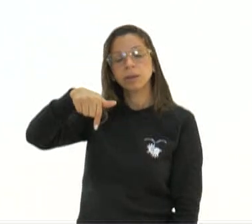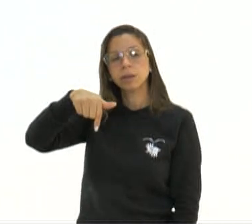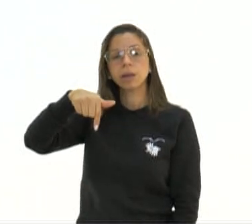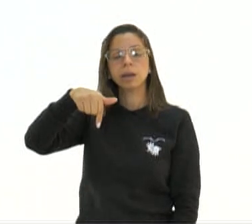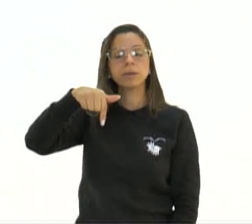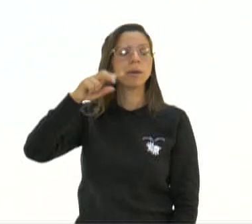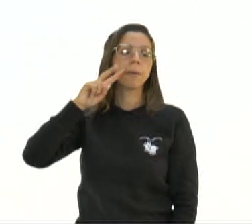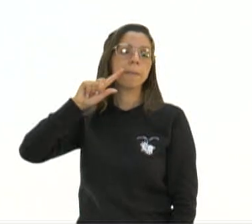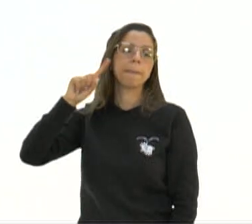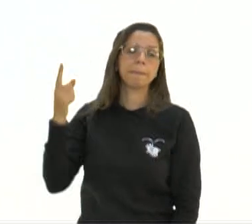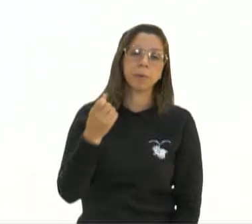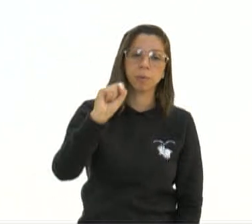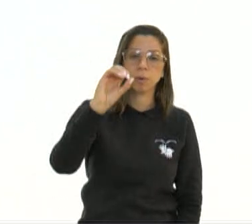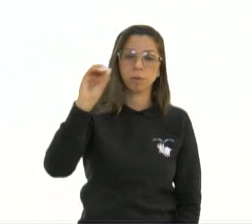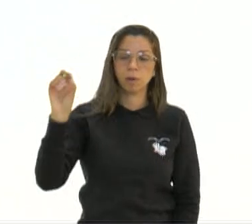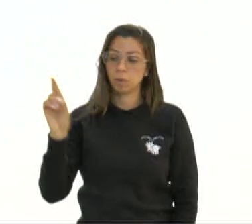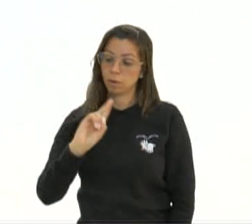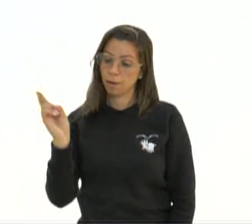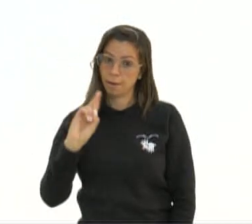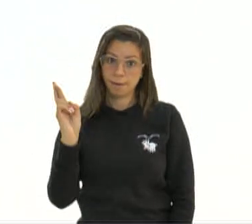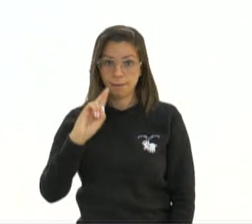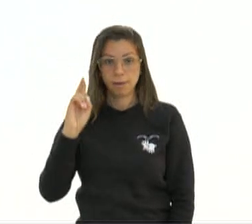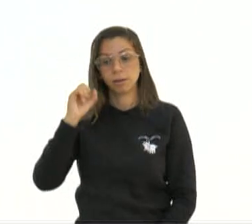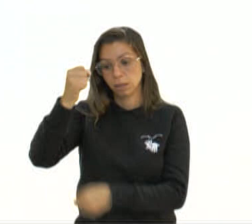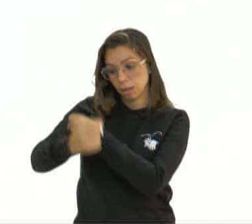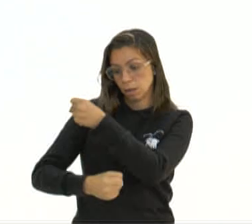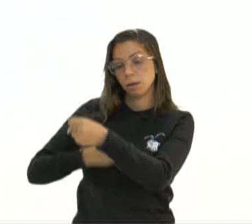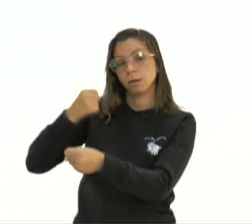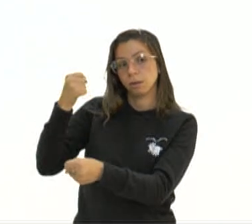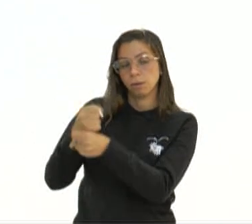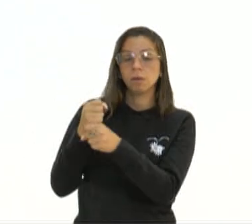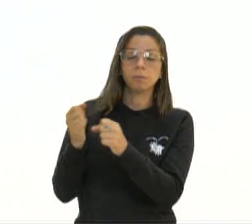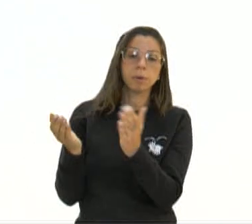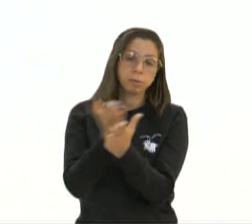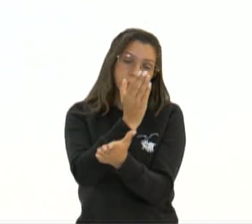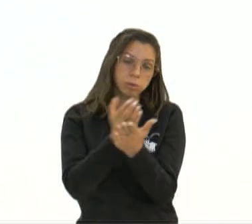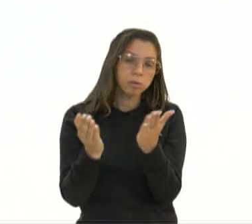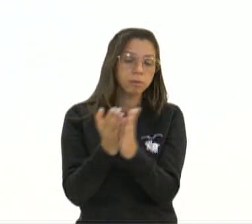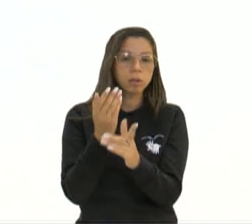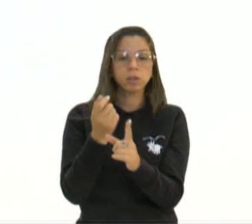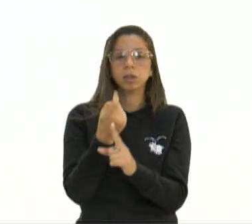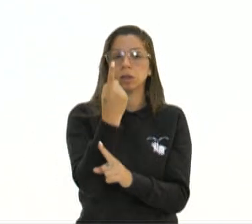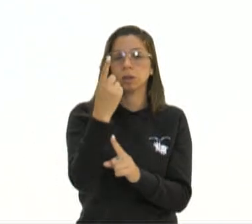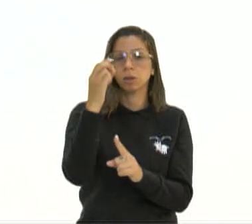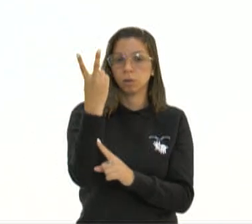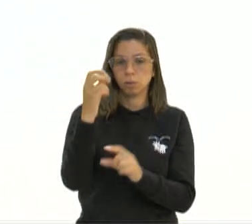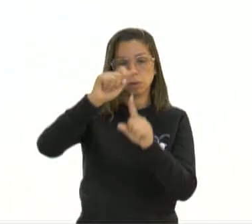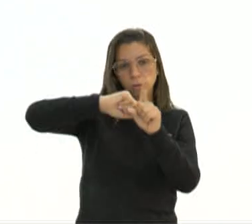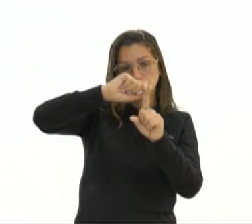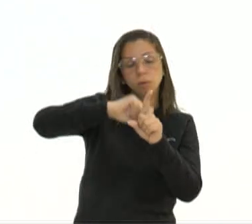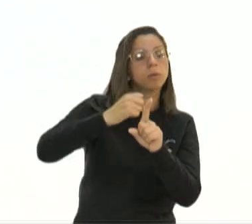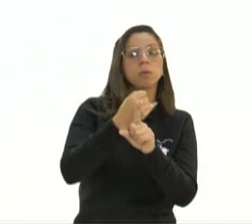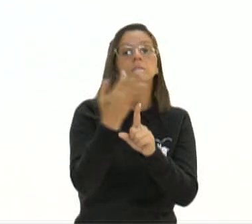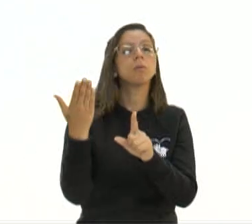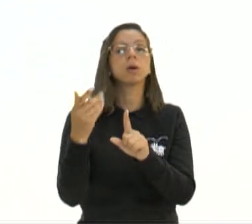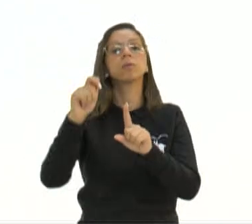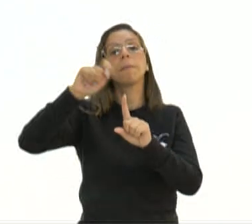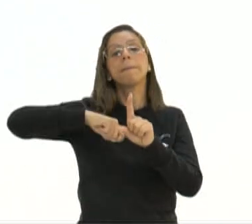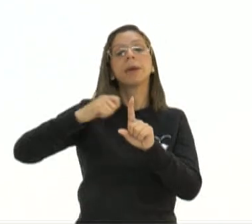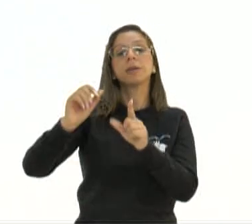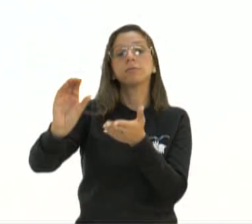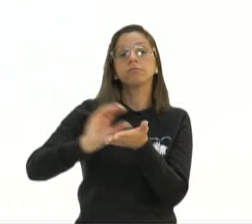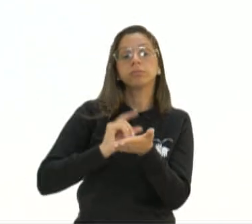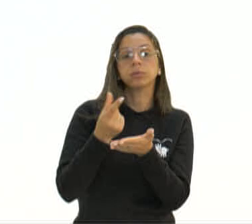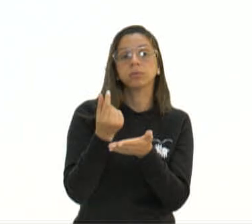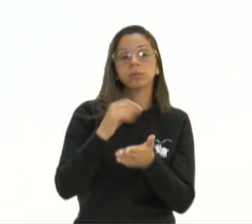57.800, isso por ano, uma pessoa vai ter, né? Você pode dividir pelos 12 meses e ver quanto que é o PIB per capita mensal. A